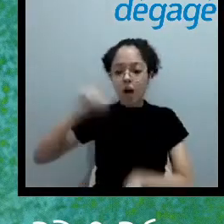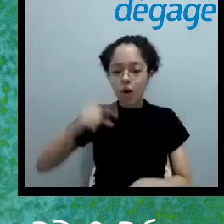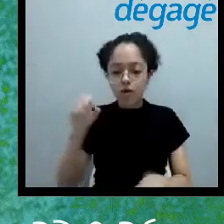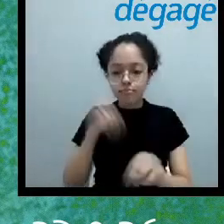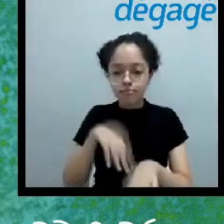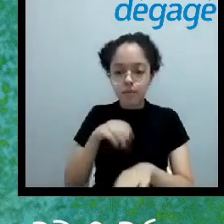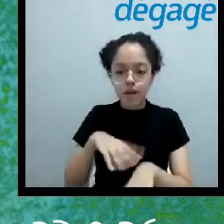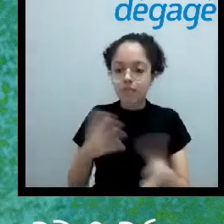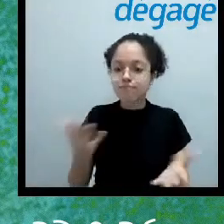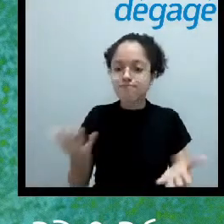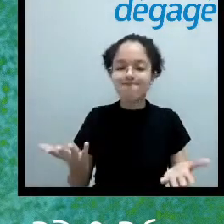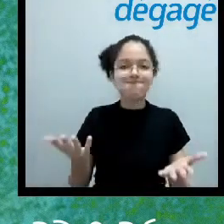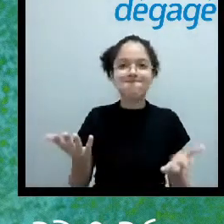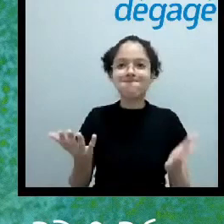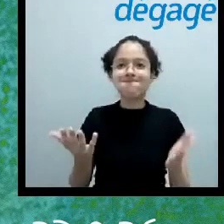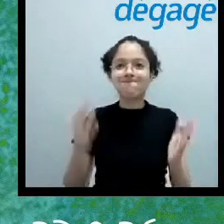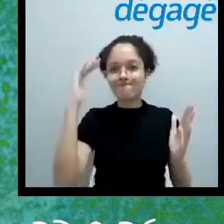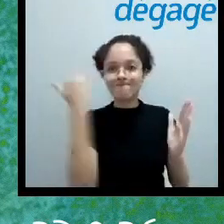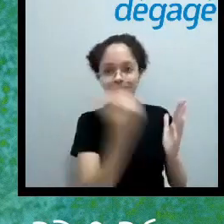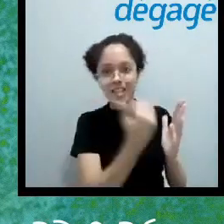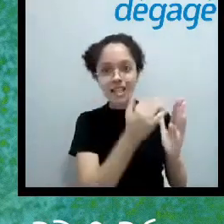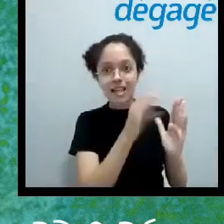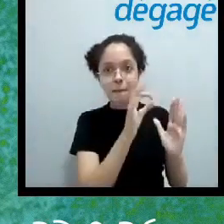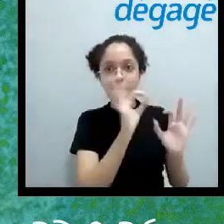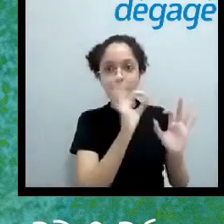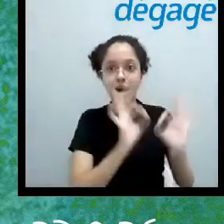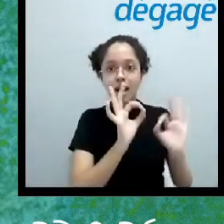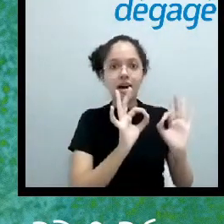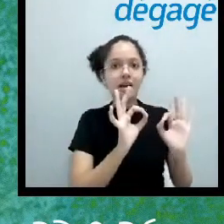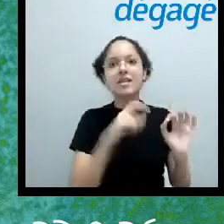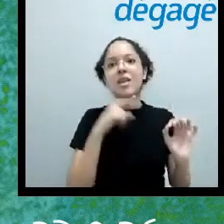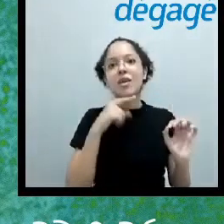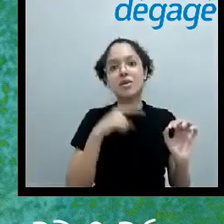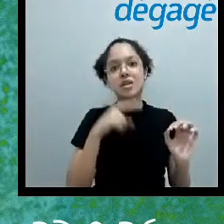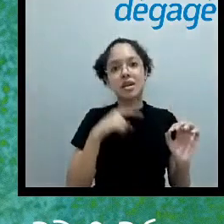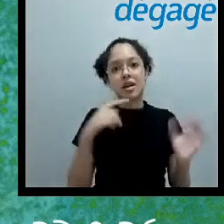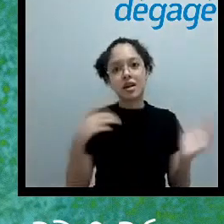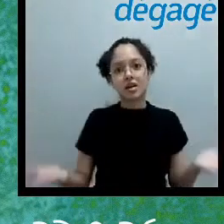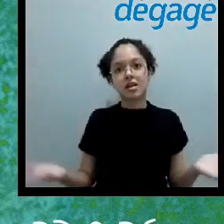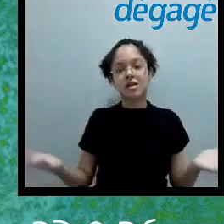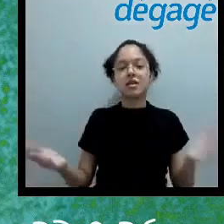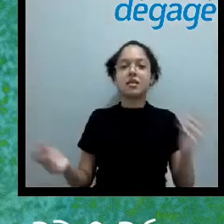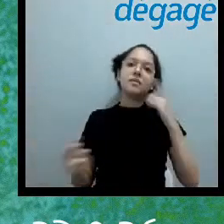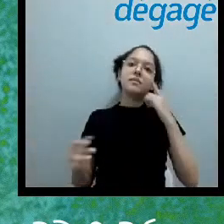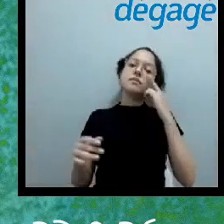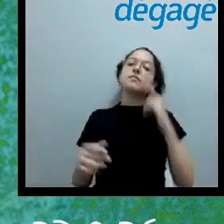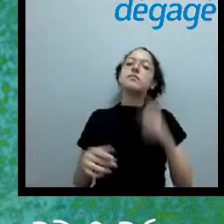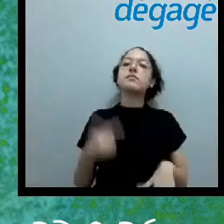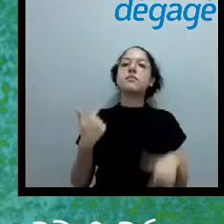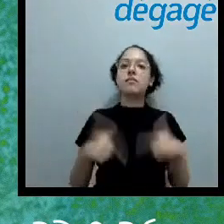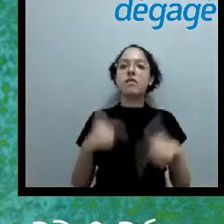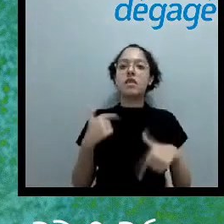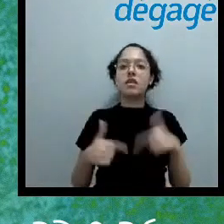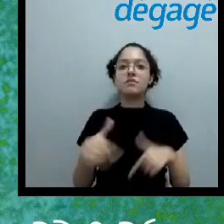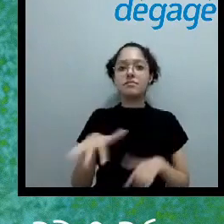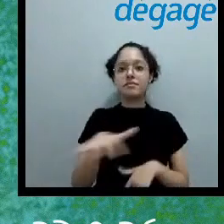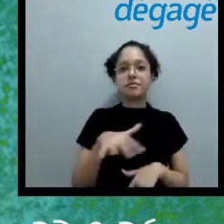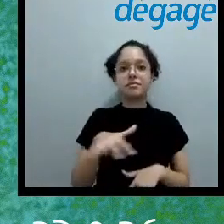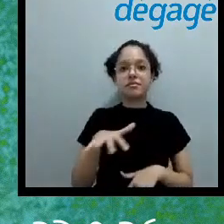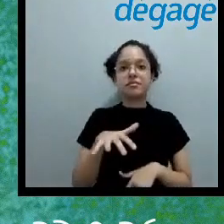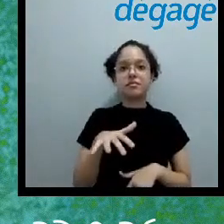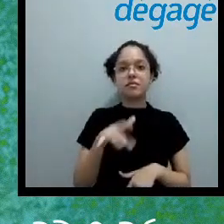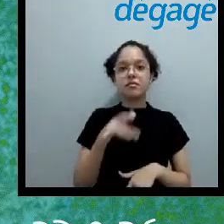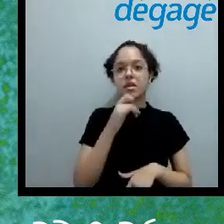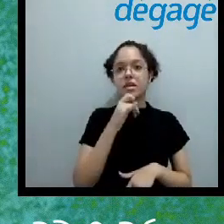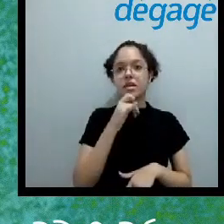aí não é porque você não tem uma resposta que o trabalho não esteja acontecendo, porque a resposta às vezes está ali,